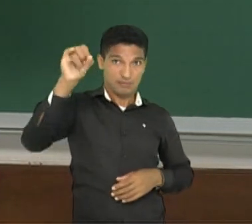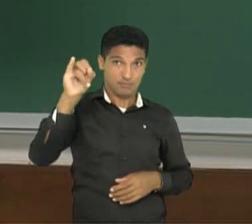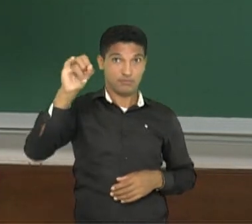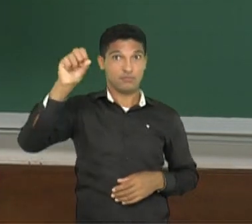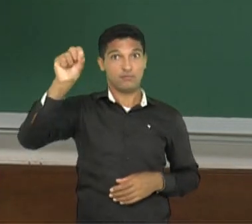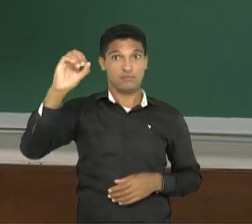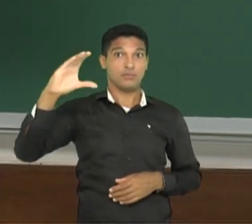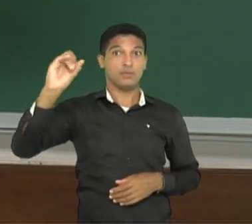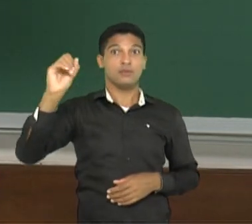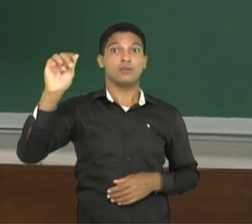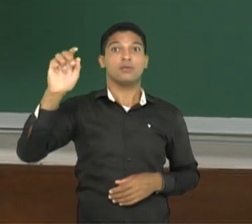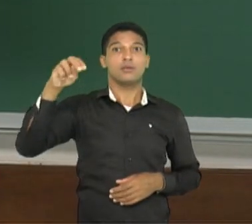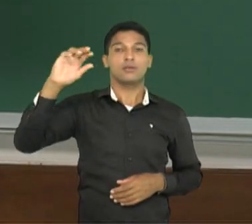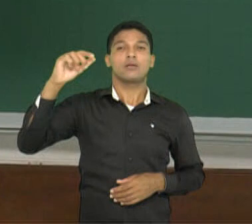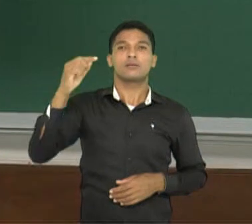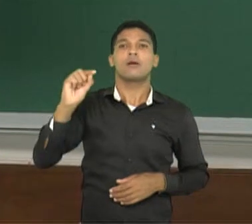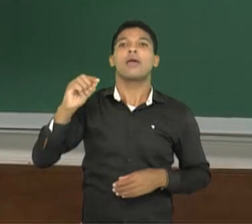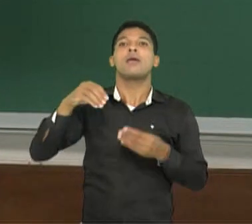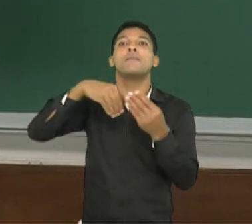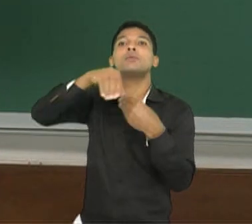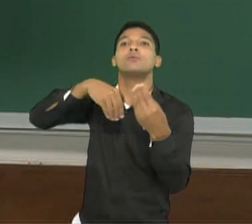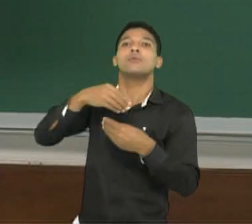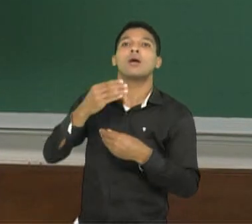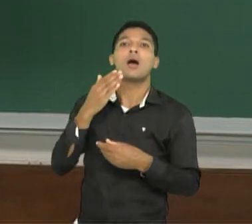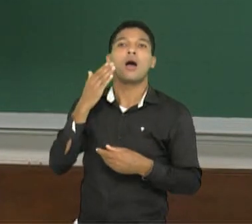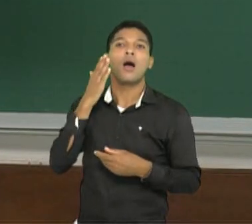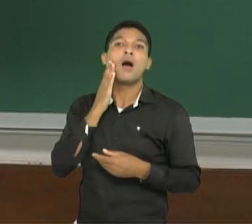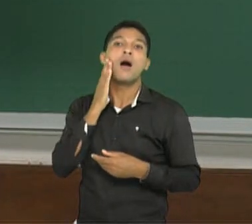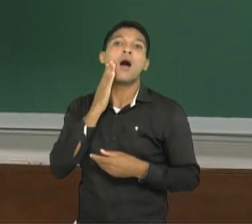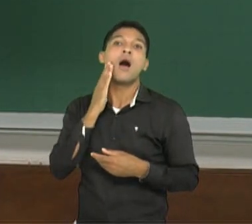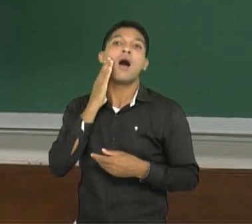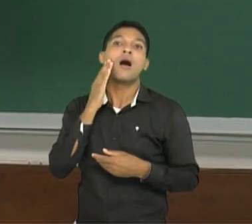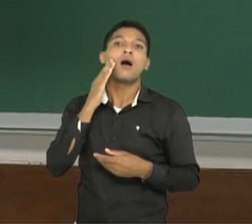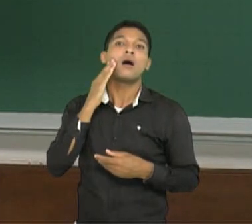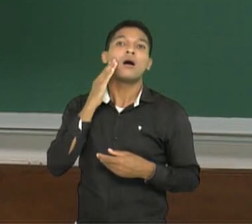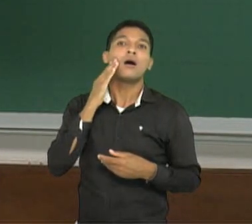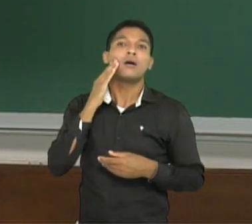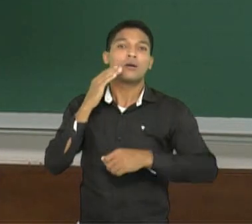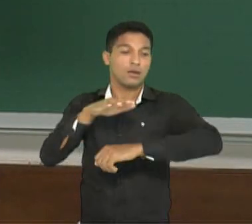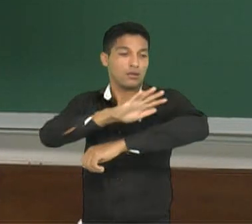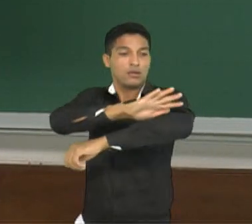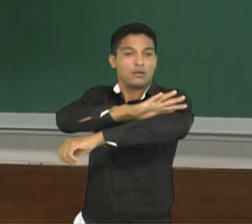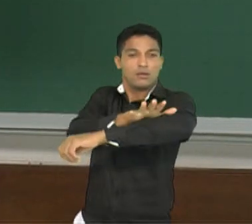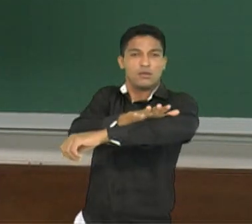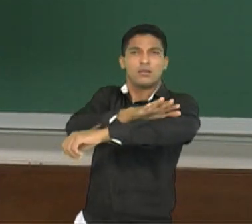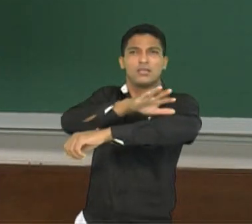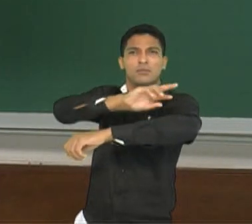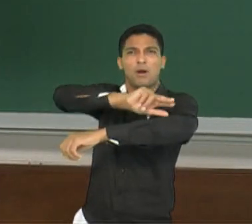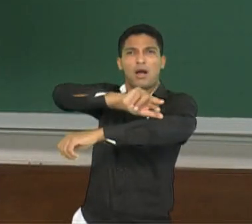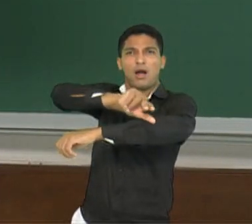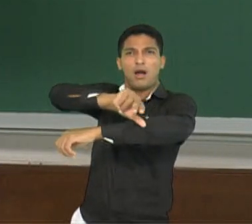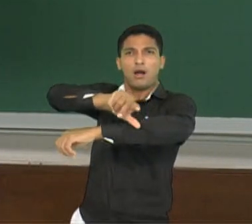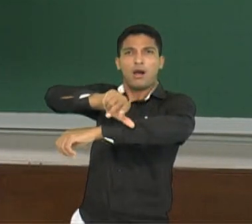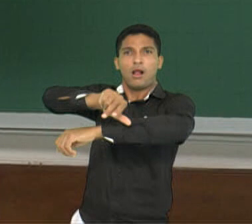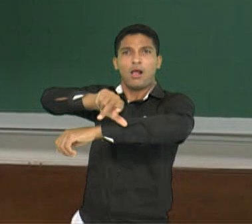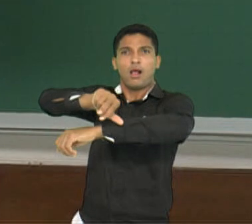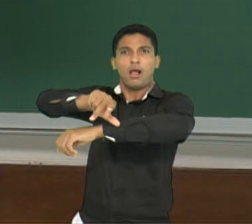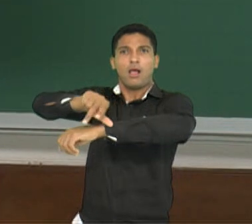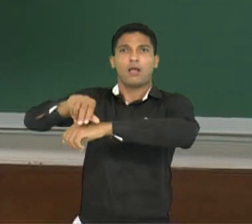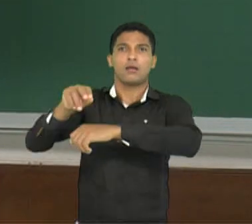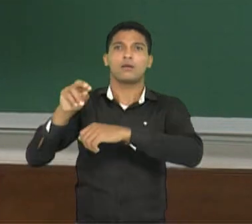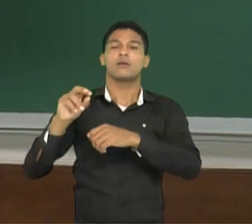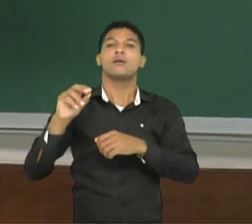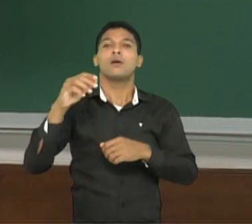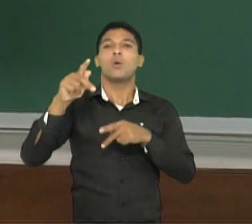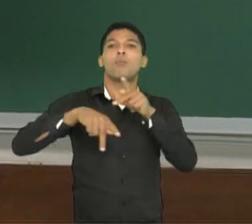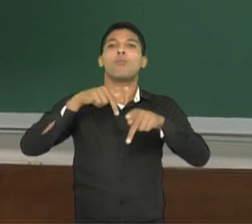pensar que tudo isso dá ao Brasil uma imensa diversidade cultural. Então, agora vamos relembrar um pouquinho ali do que a